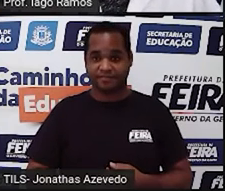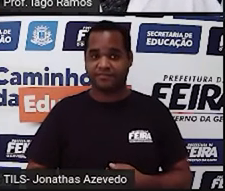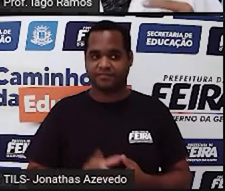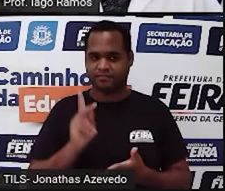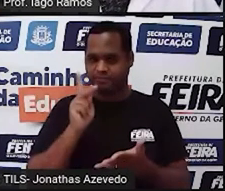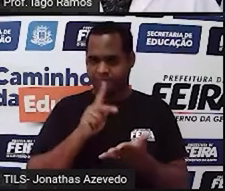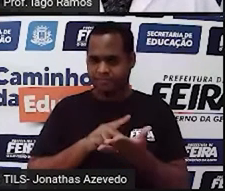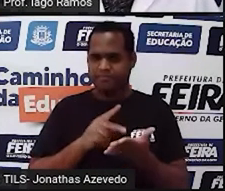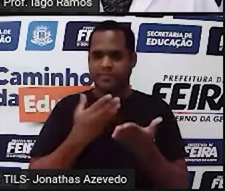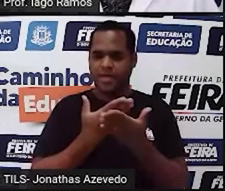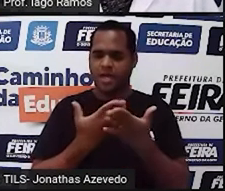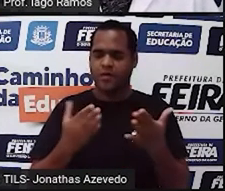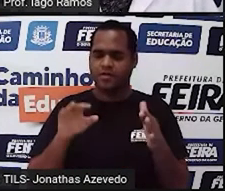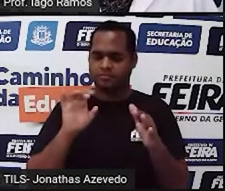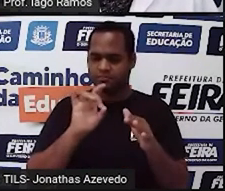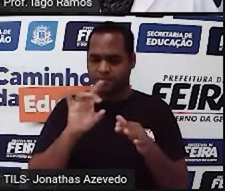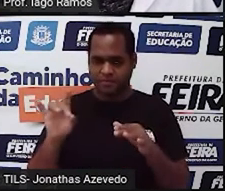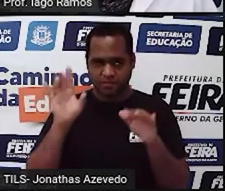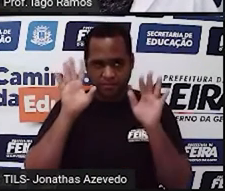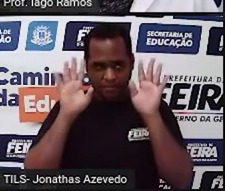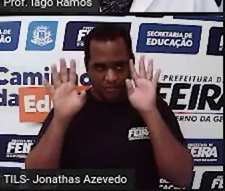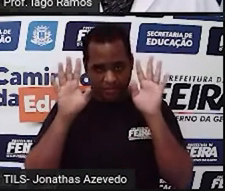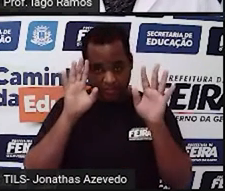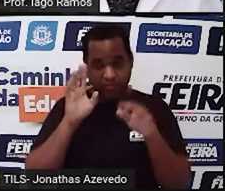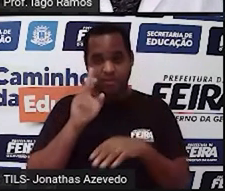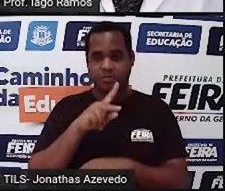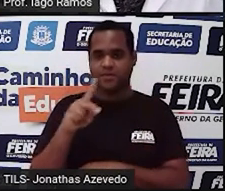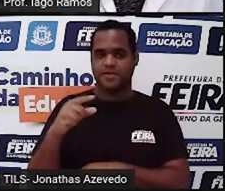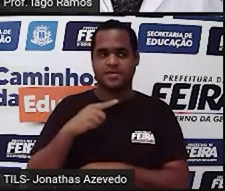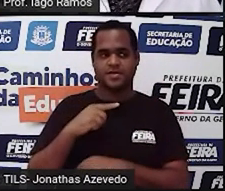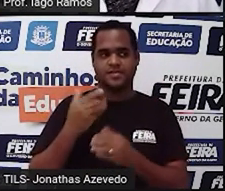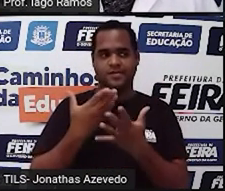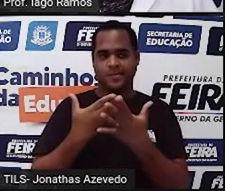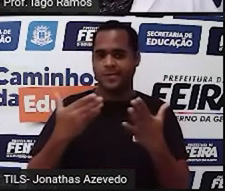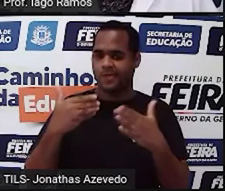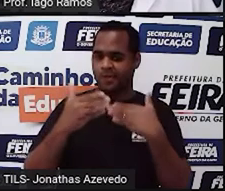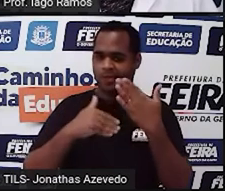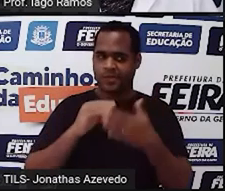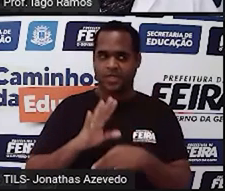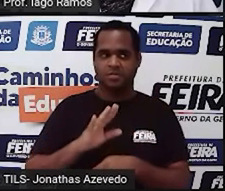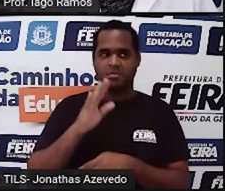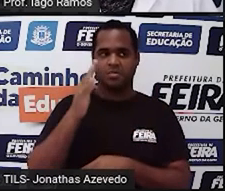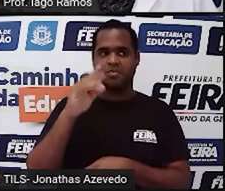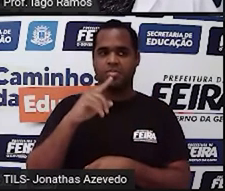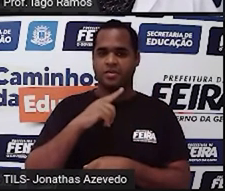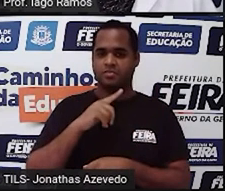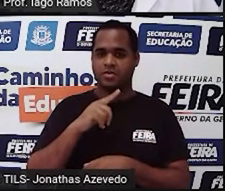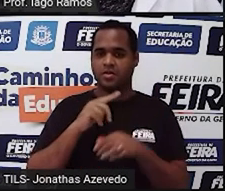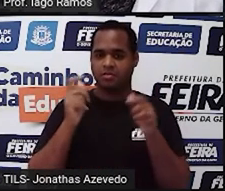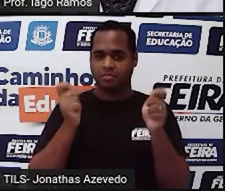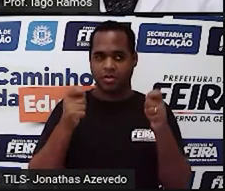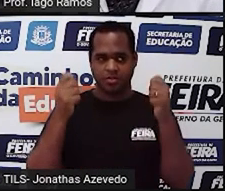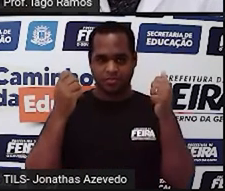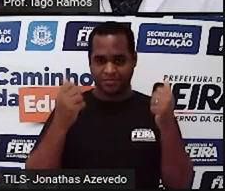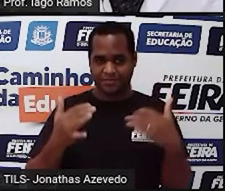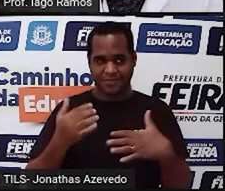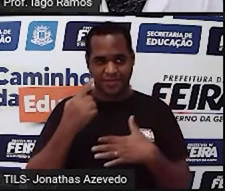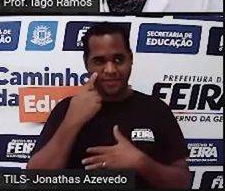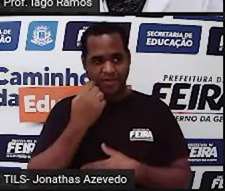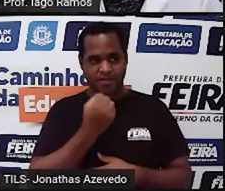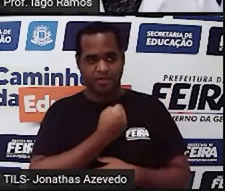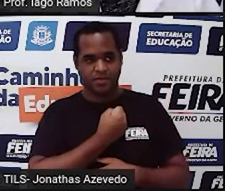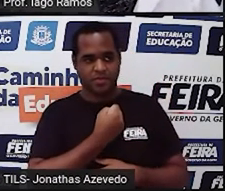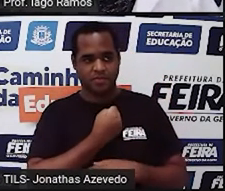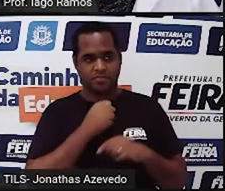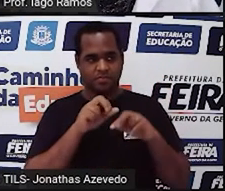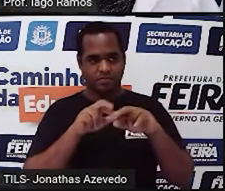só que agora você pode estar pensando mas Professor a poucos instantes o senhor disse que era para olhar para os algarismos que